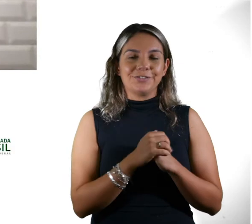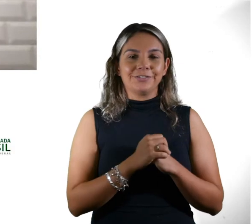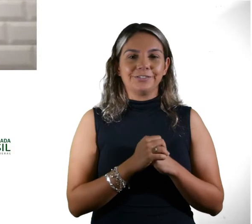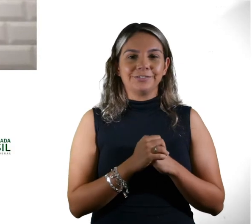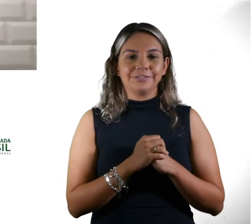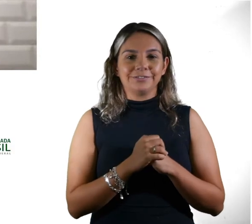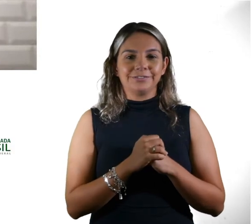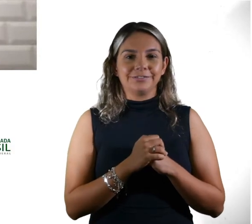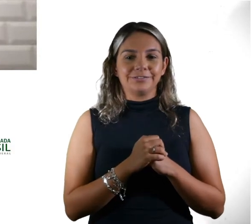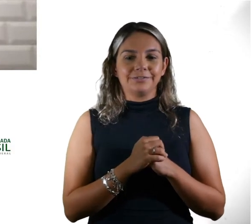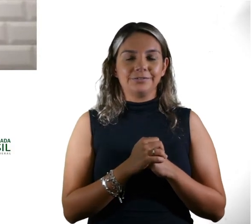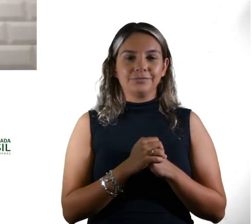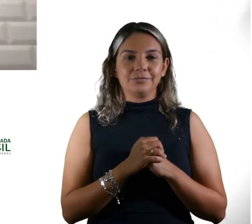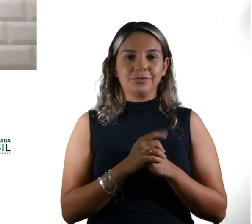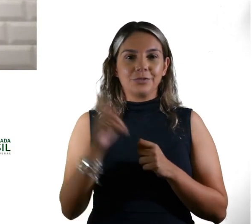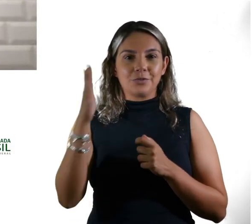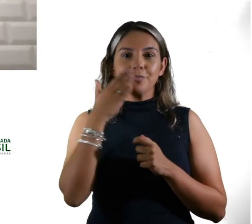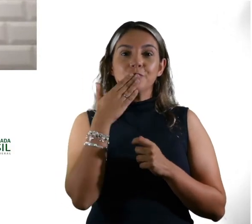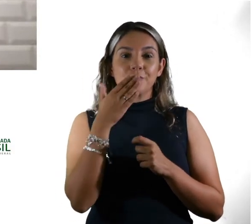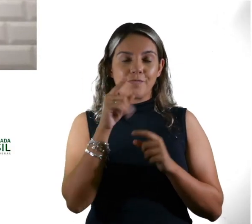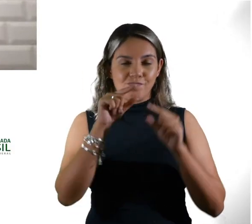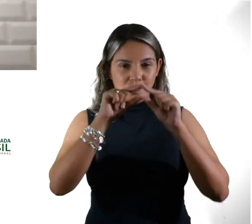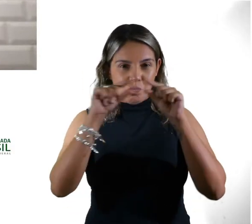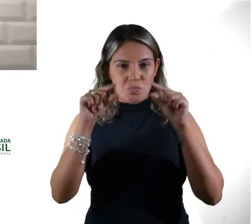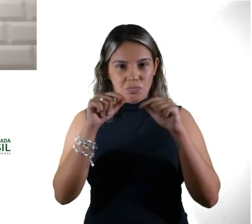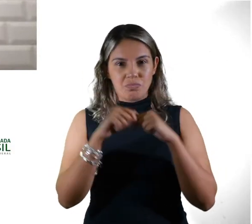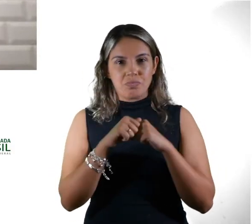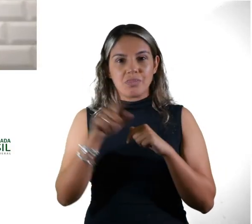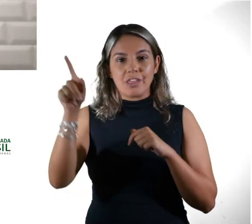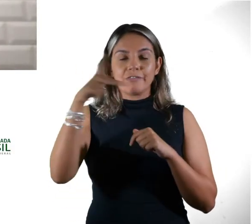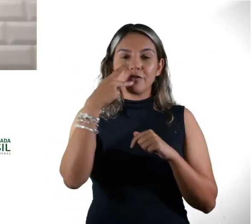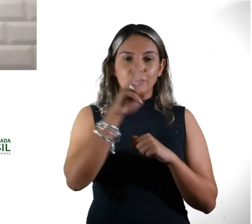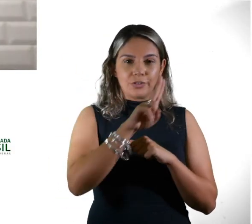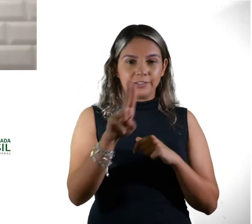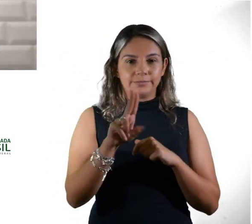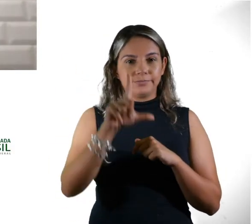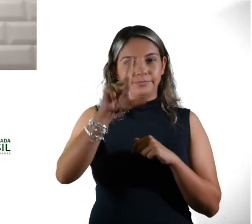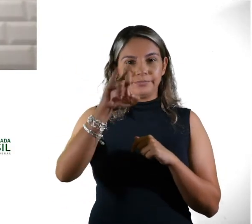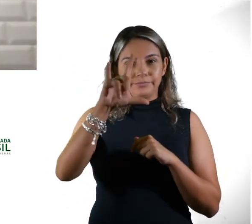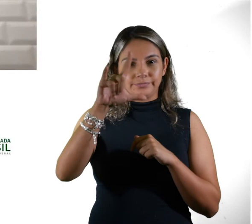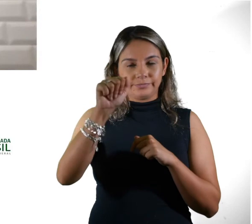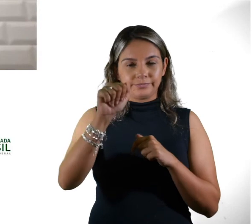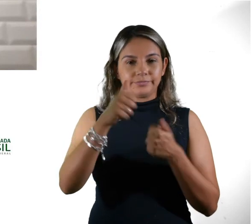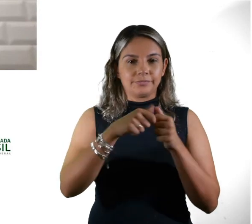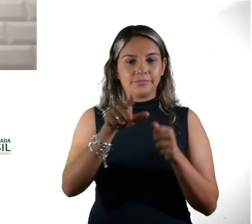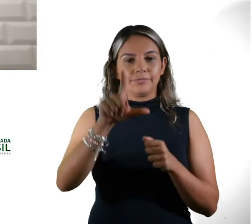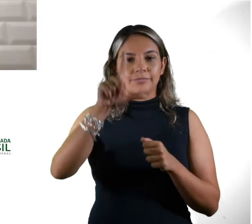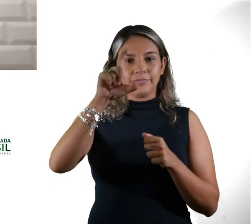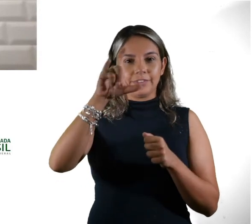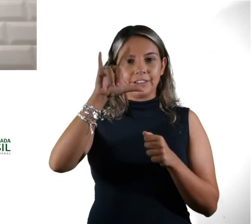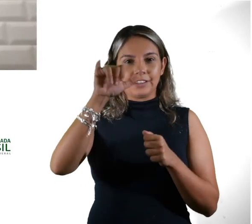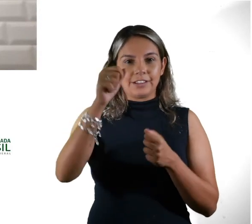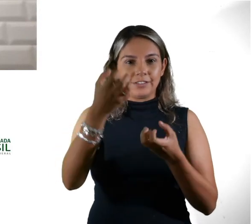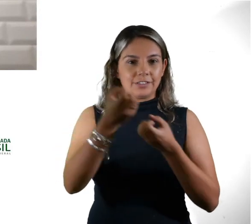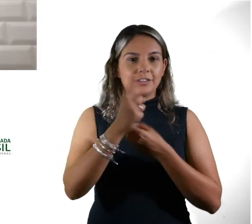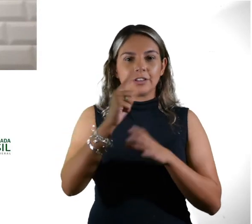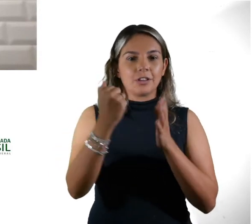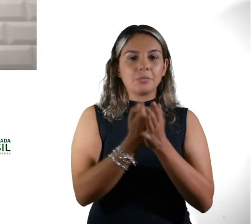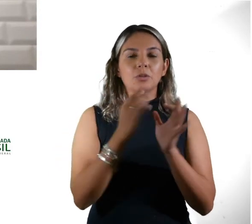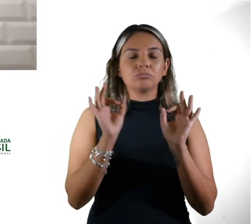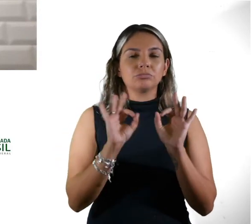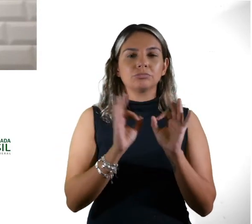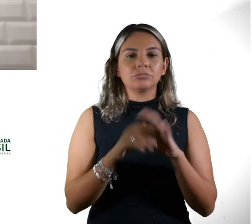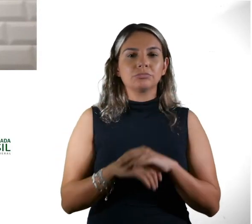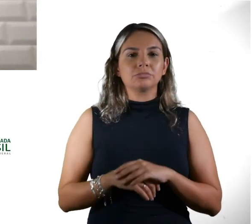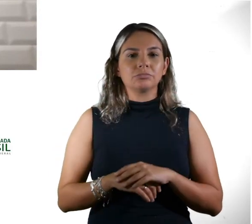cujo título foi sugerido pelo Agualusa. A Leila Ferreira está com a gente aqui. Ô Leila, não recebi a